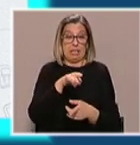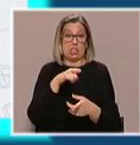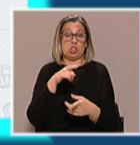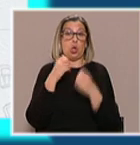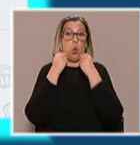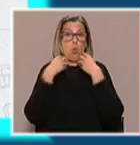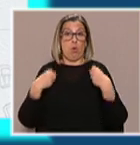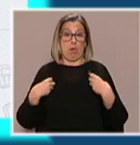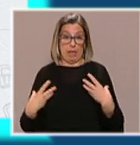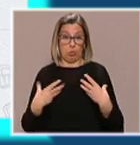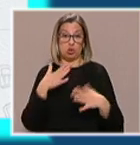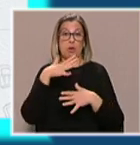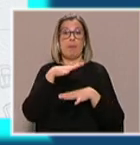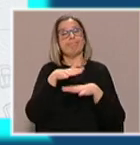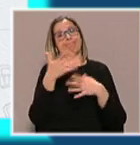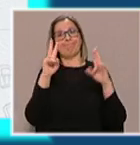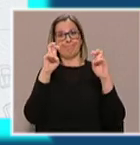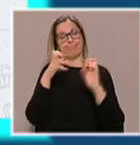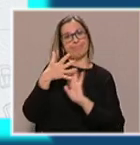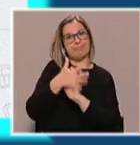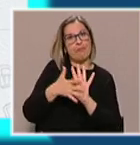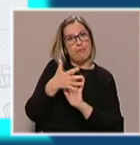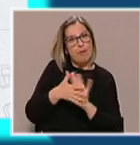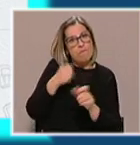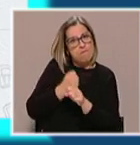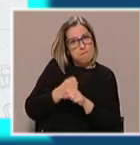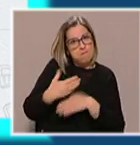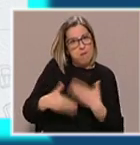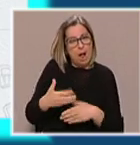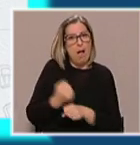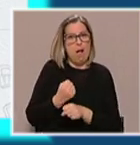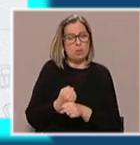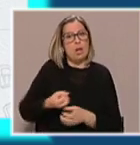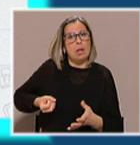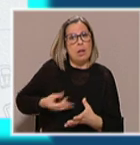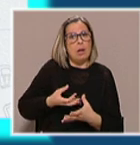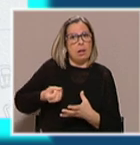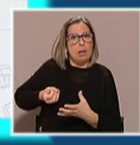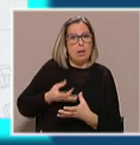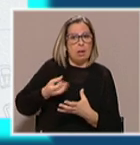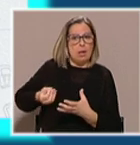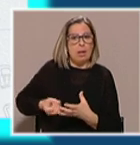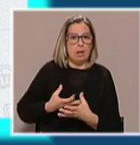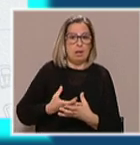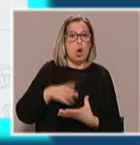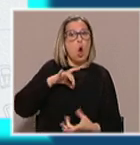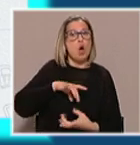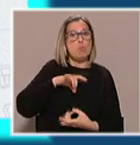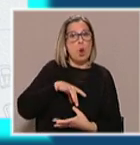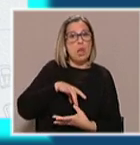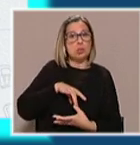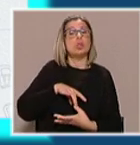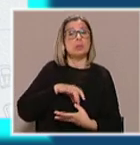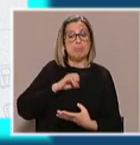que normalmente é um termo que vocês têm alguma dificuldade de associar, e lançam hormonas na corrente sanguínea. E as hormonas